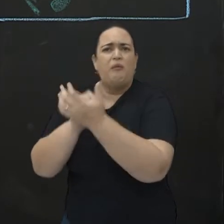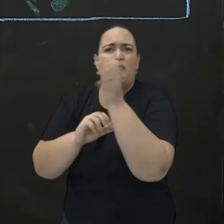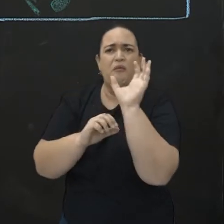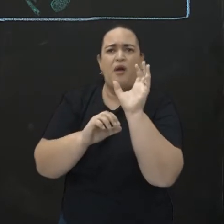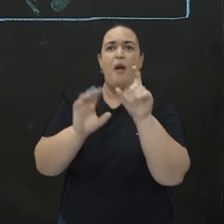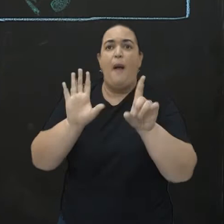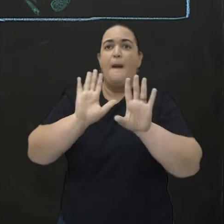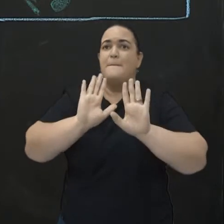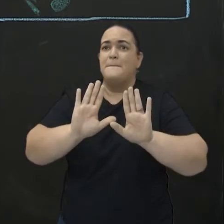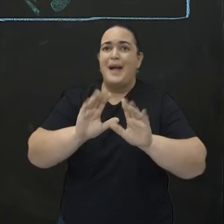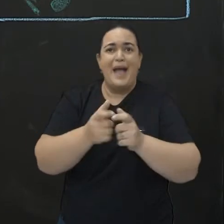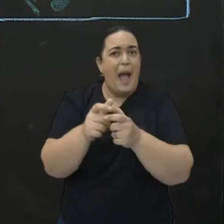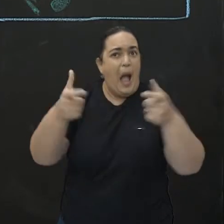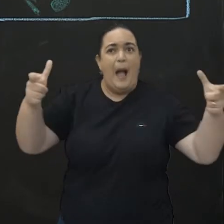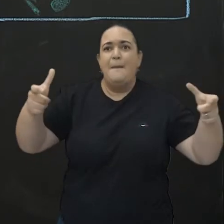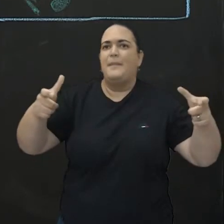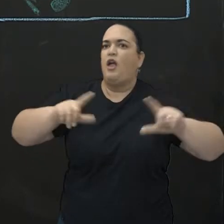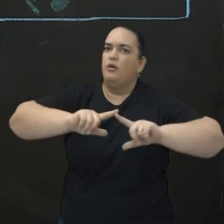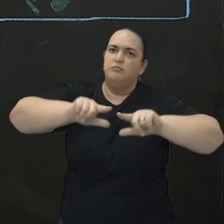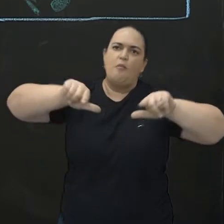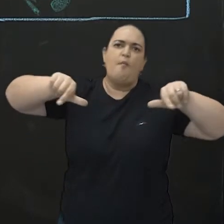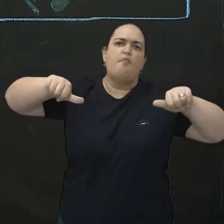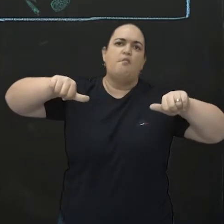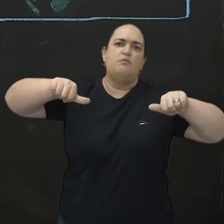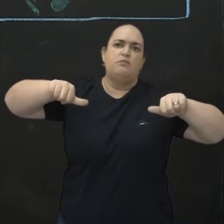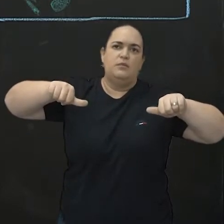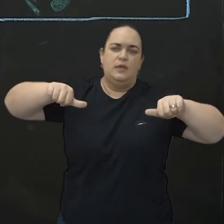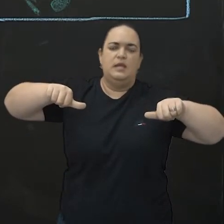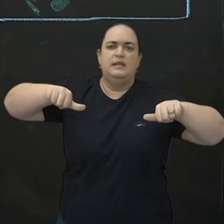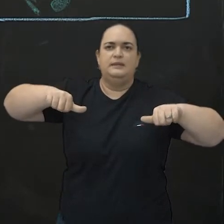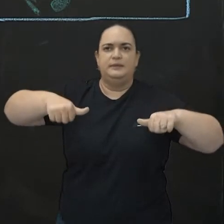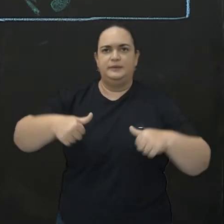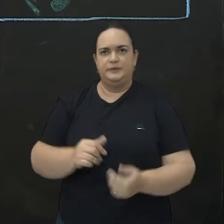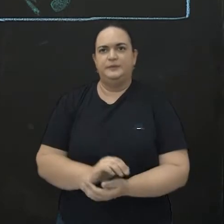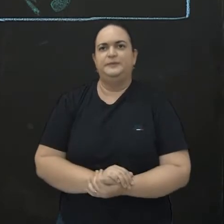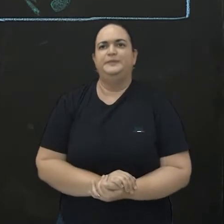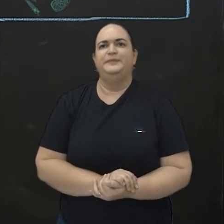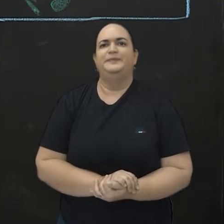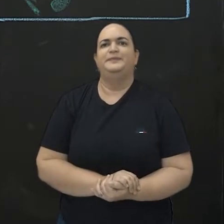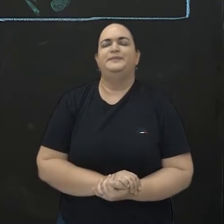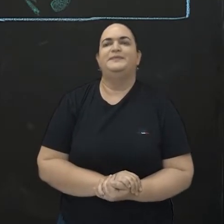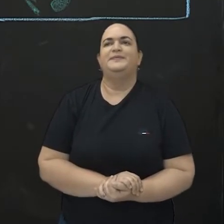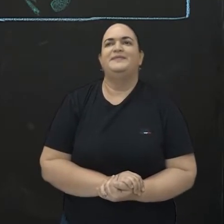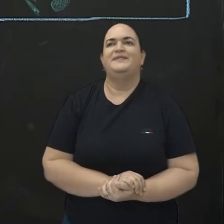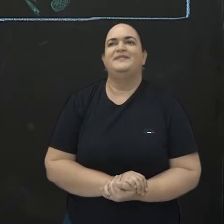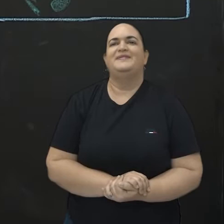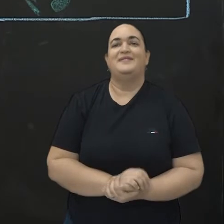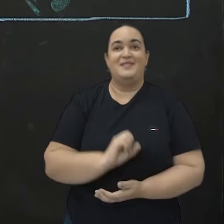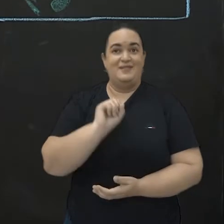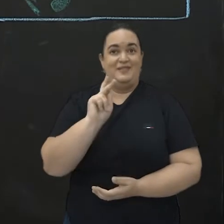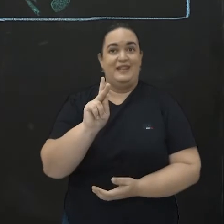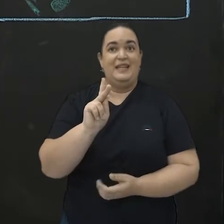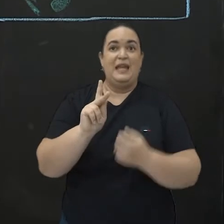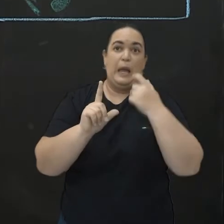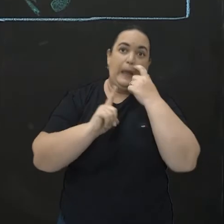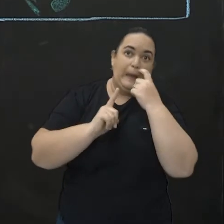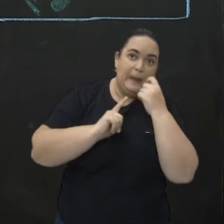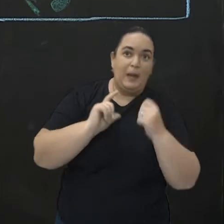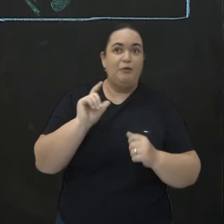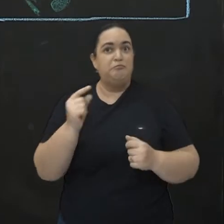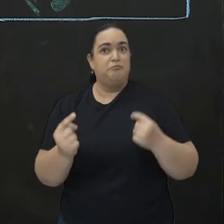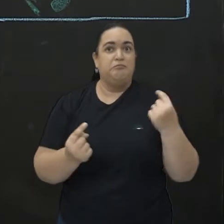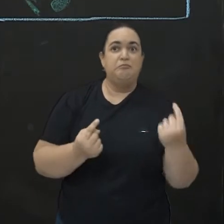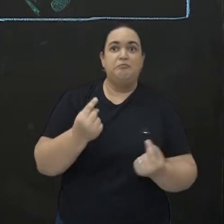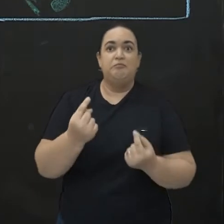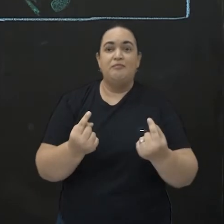essa seca, nós vamos ter regiões formadas principalmente por terrenos arenosos, ok? Vai ter uma ou outra vegetação